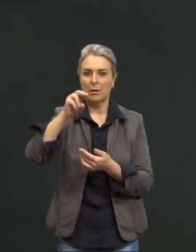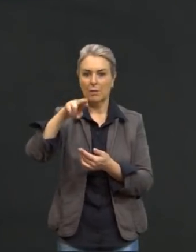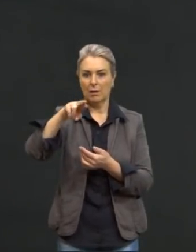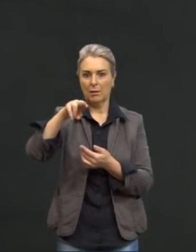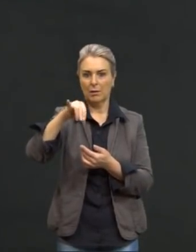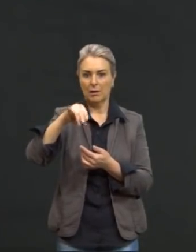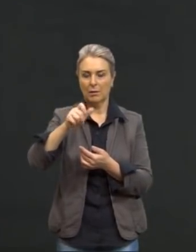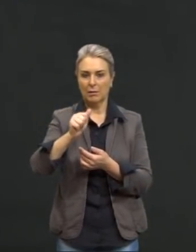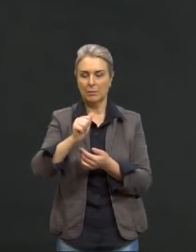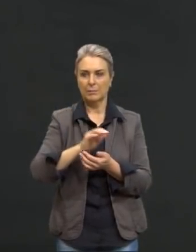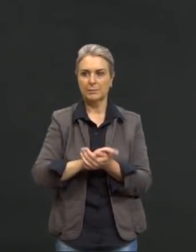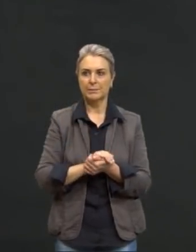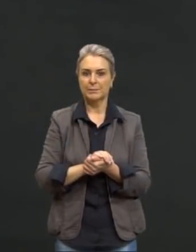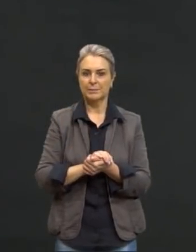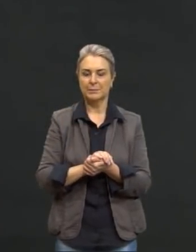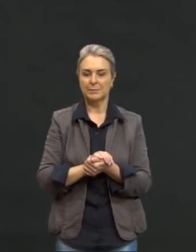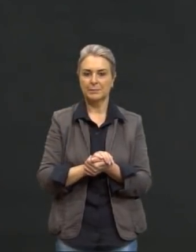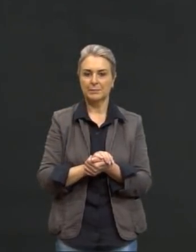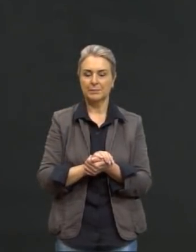oi opa